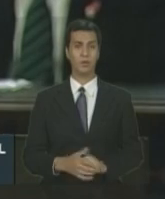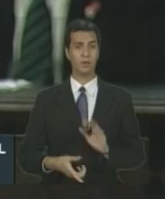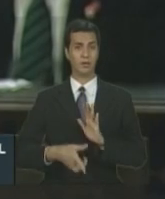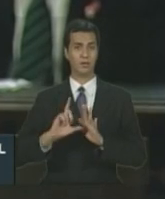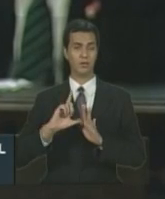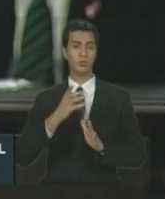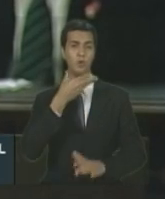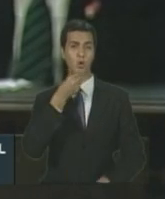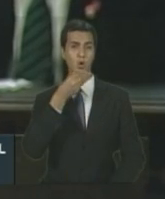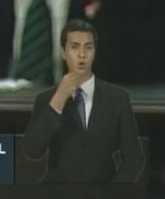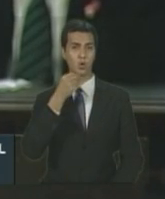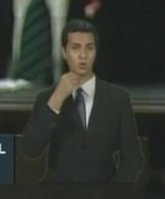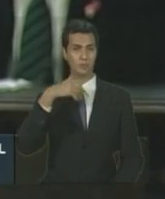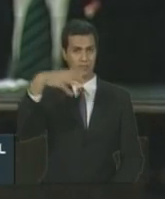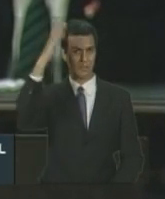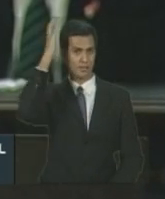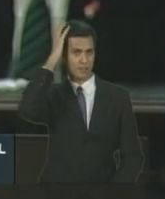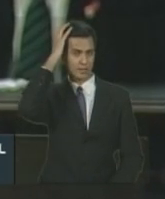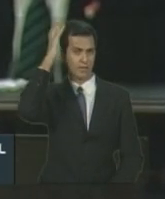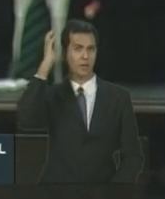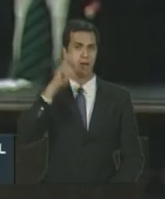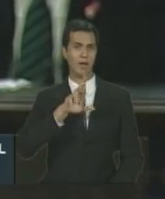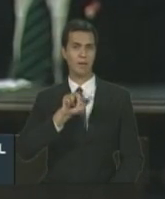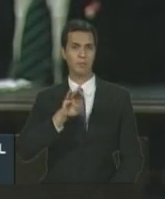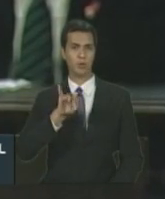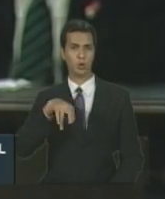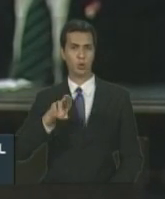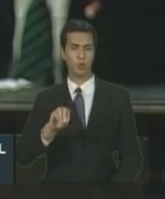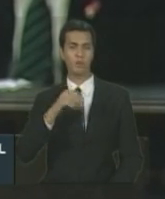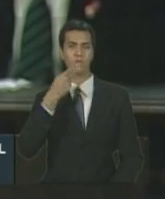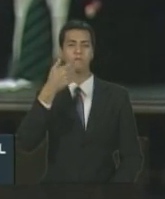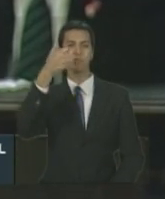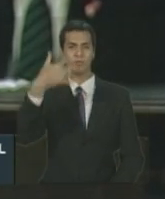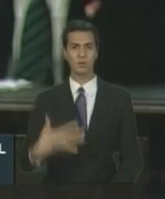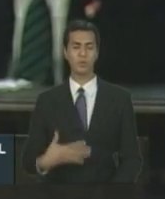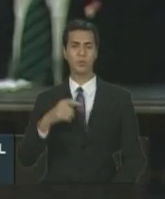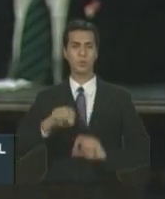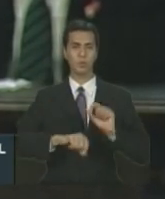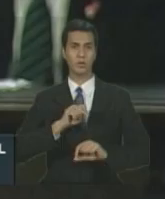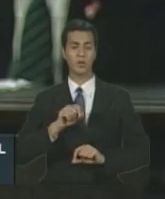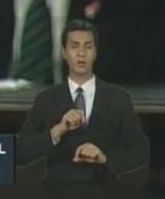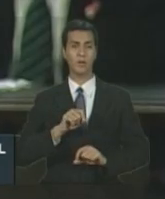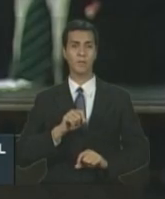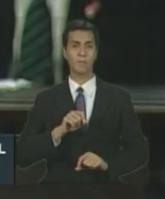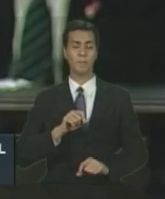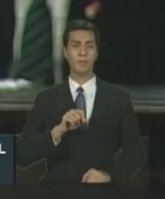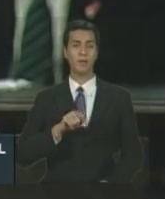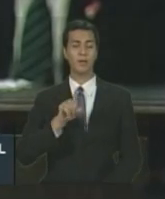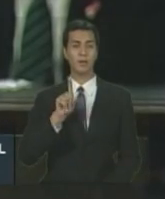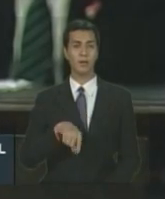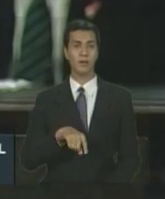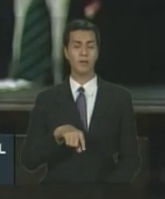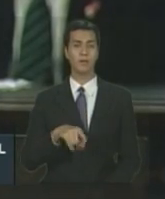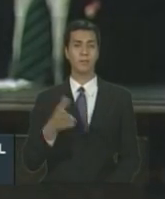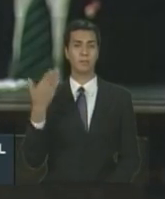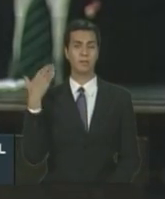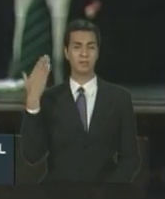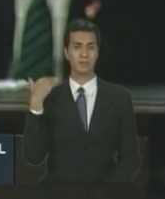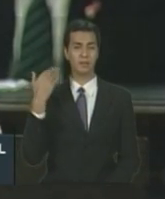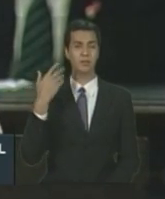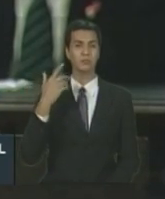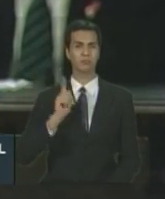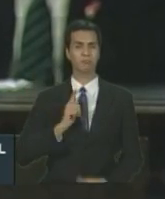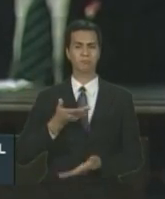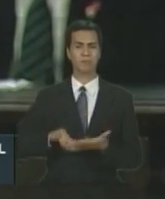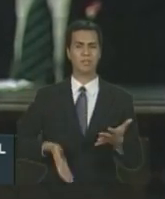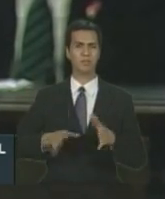Rabino que a única coisa que se podia levar depois do confisco era o saber e era a cultura, e era